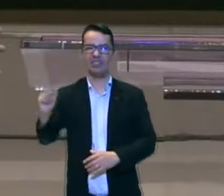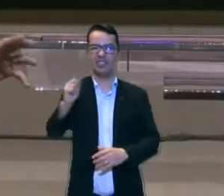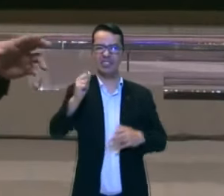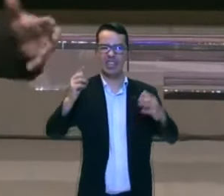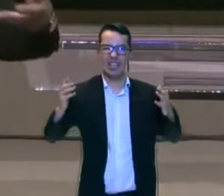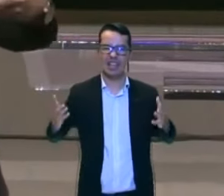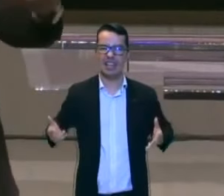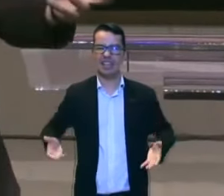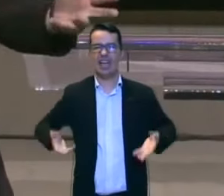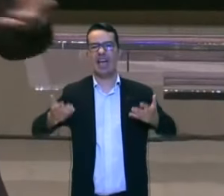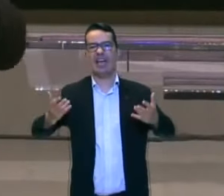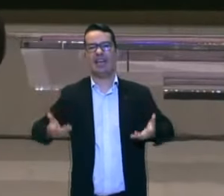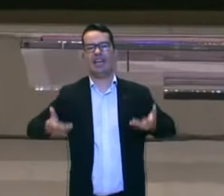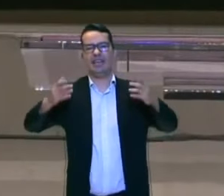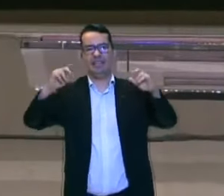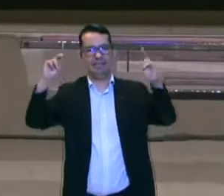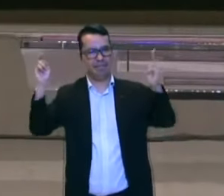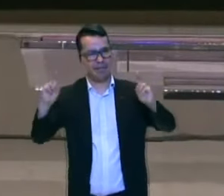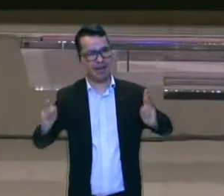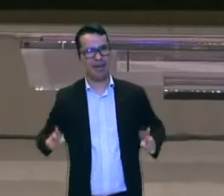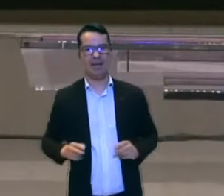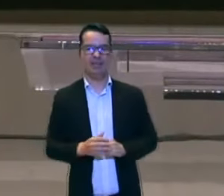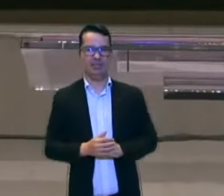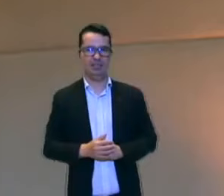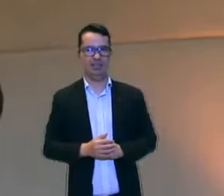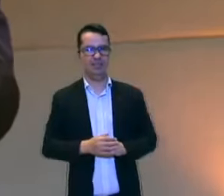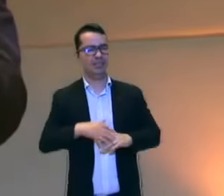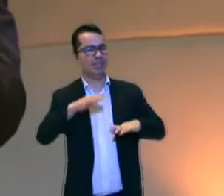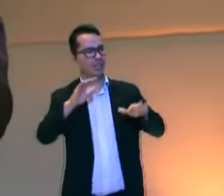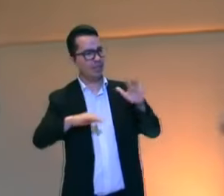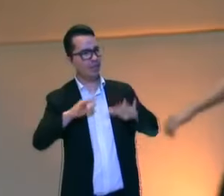Talvez algumas posturas que você adotou.